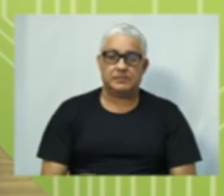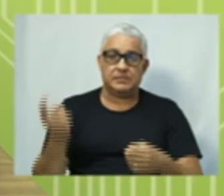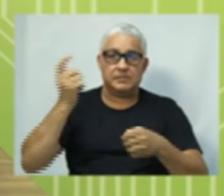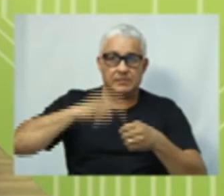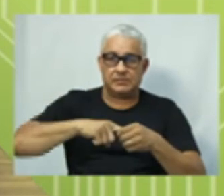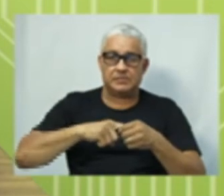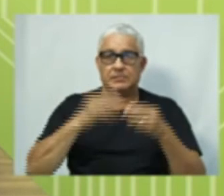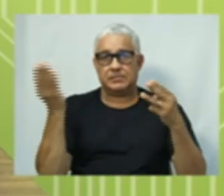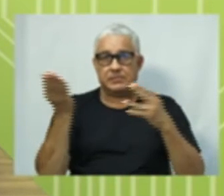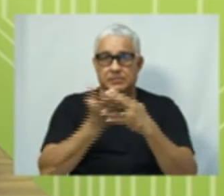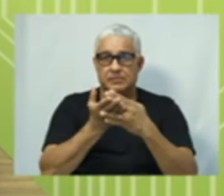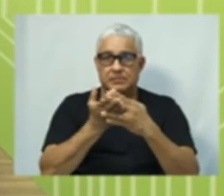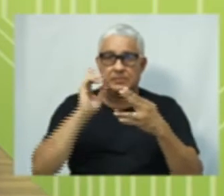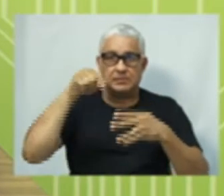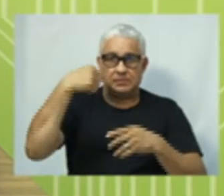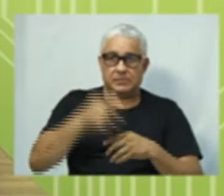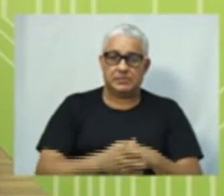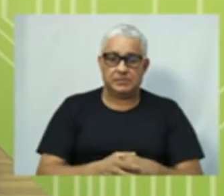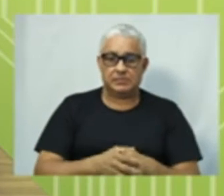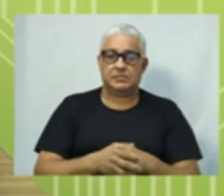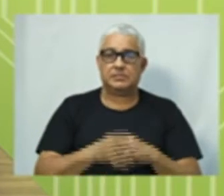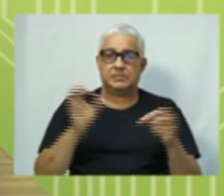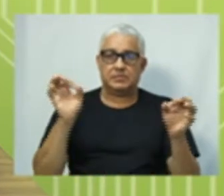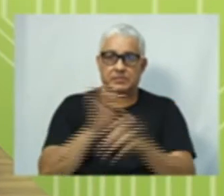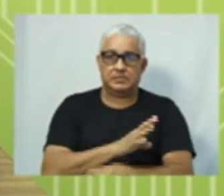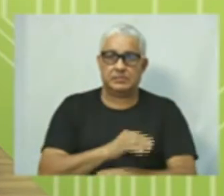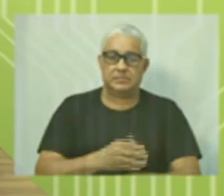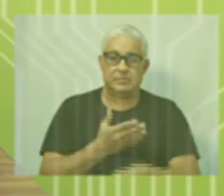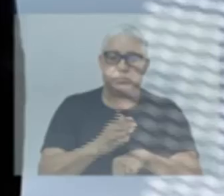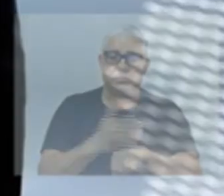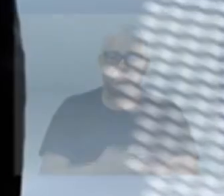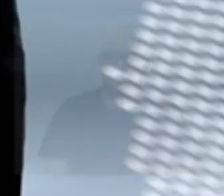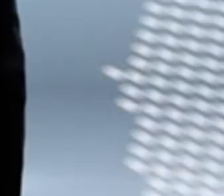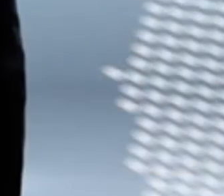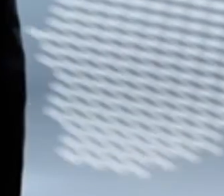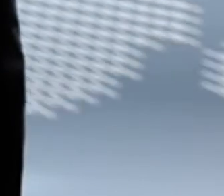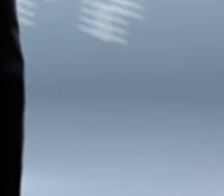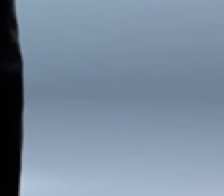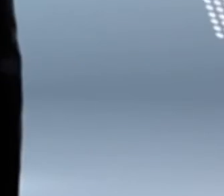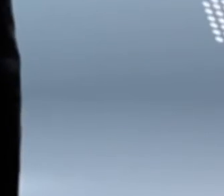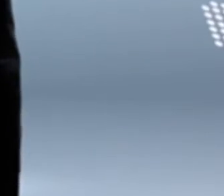alguns minutos com a resolução dos exercícios.